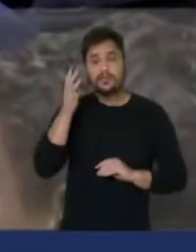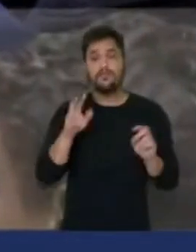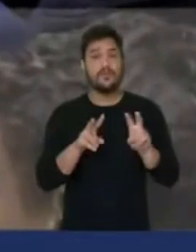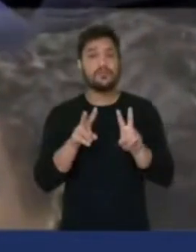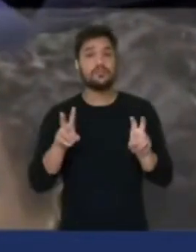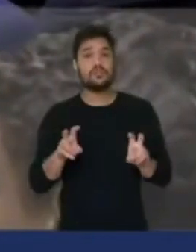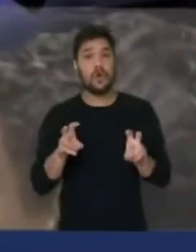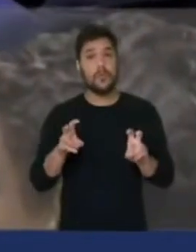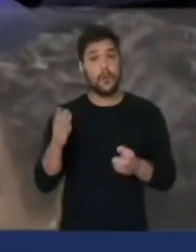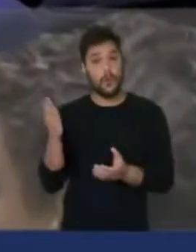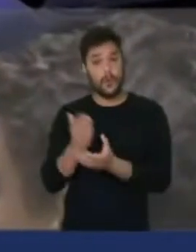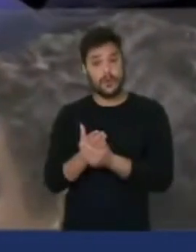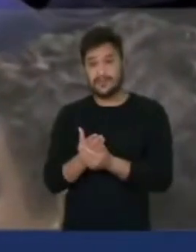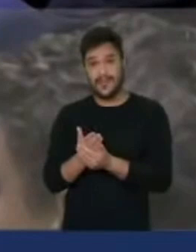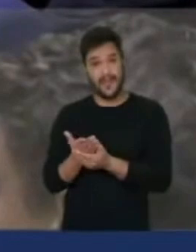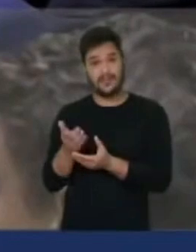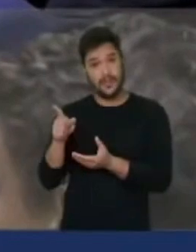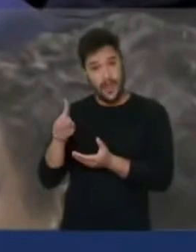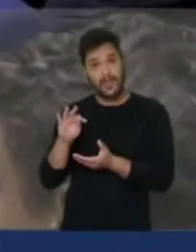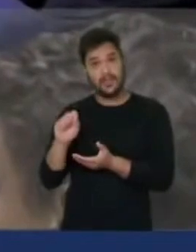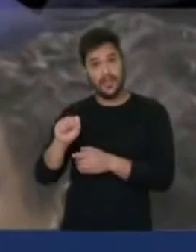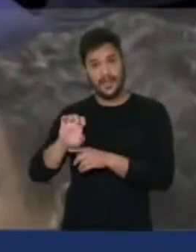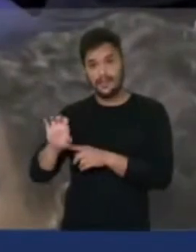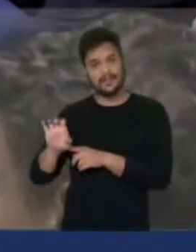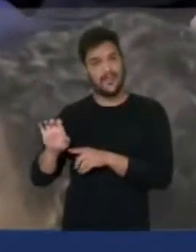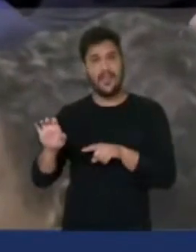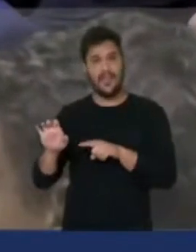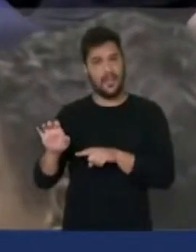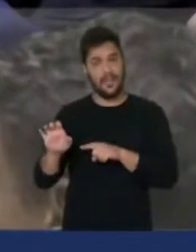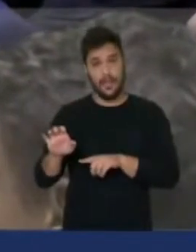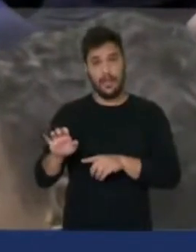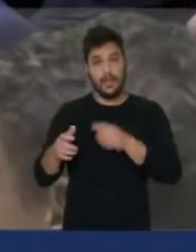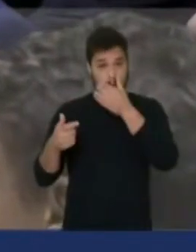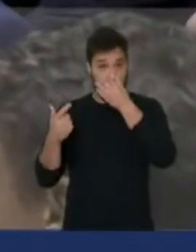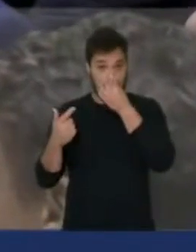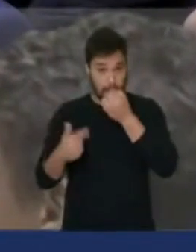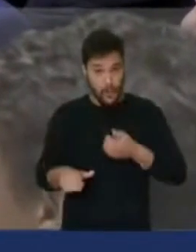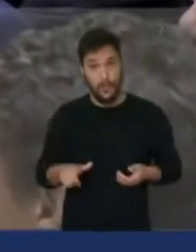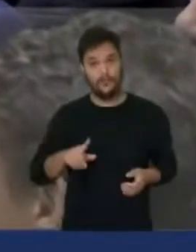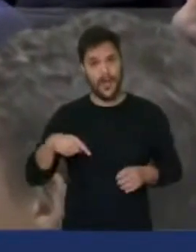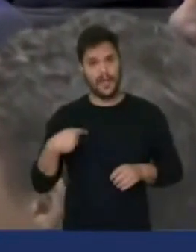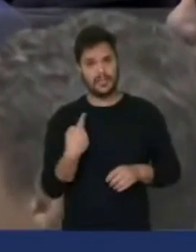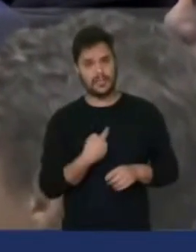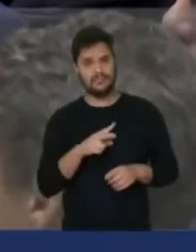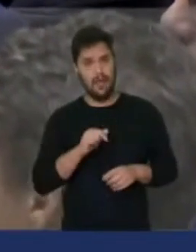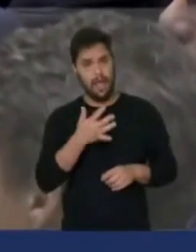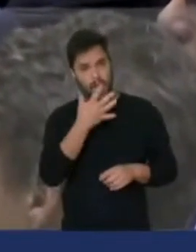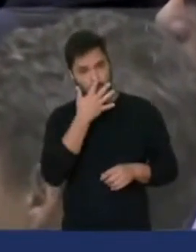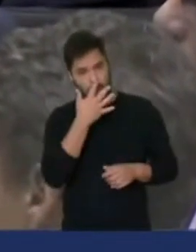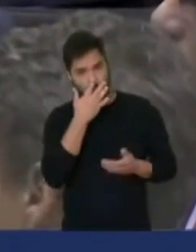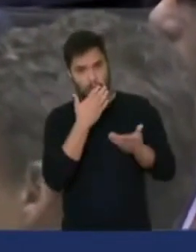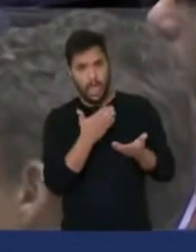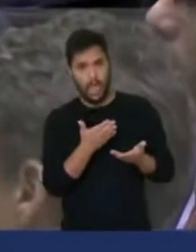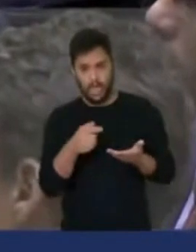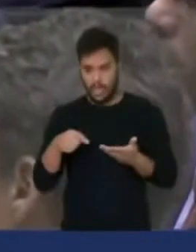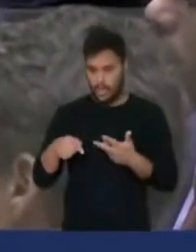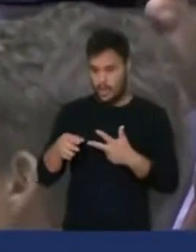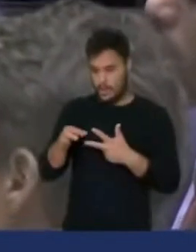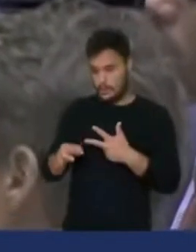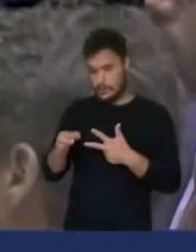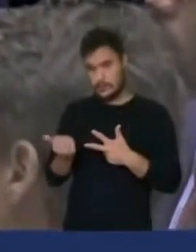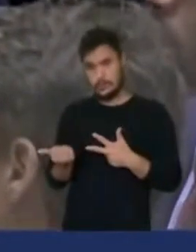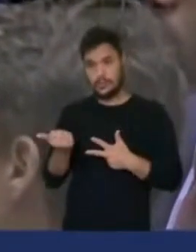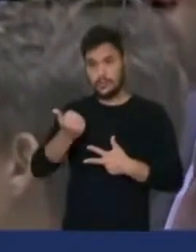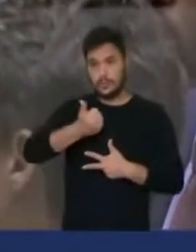feito ontem no TSE ou mais uma vez nós assistiremos um poder legislano sobre o outro